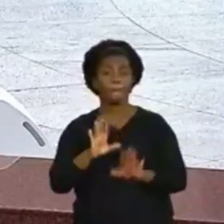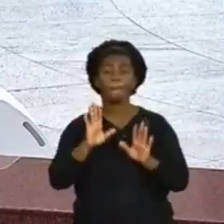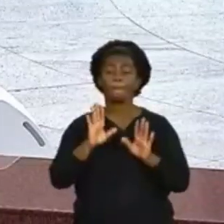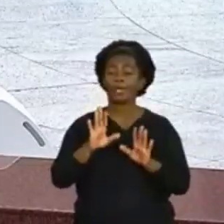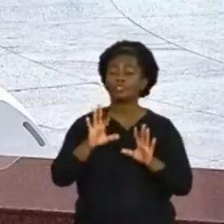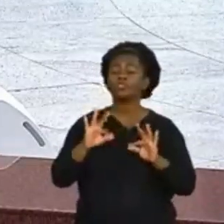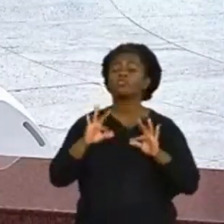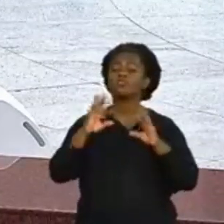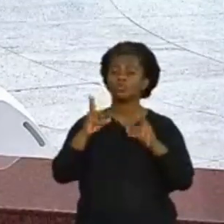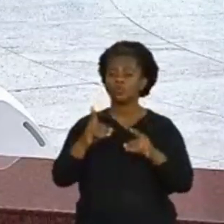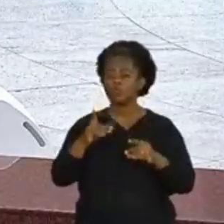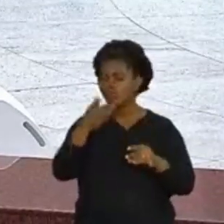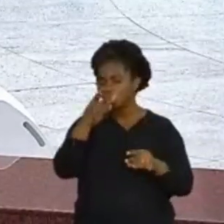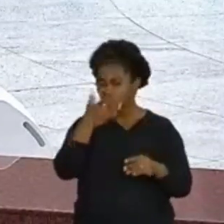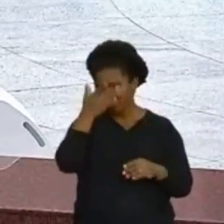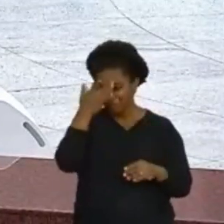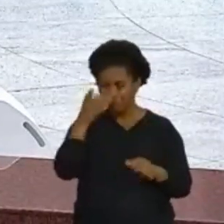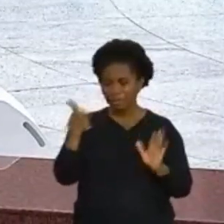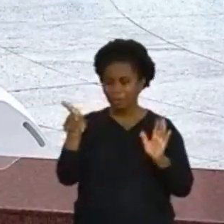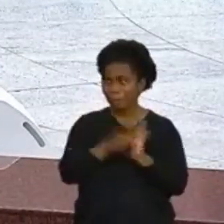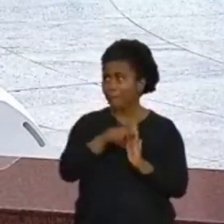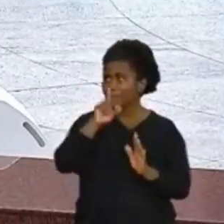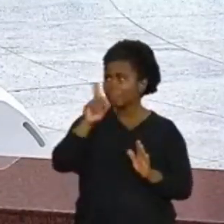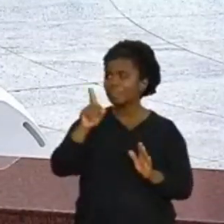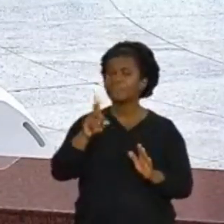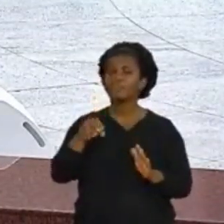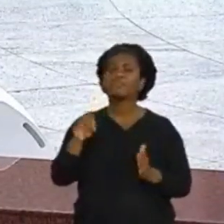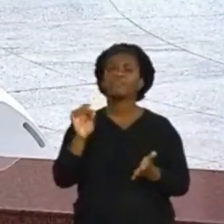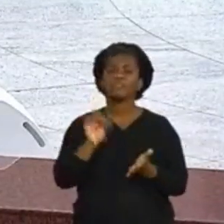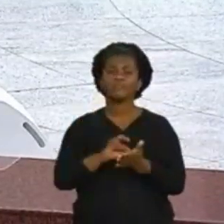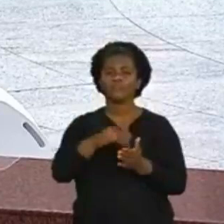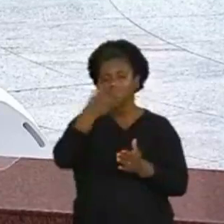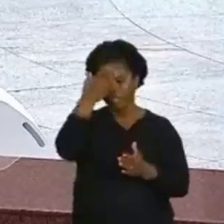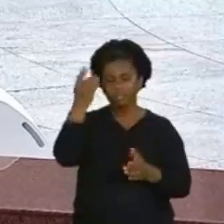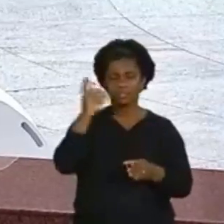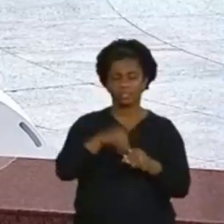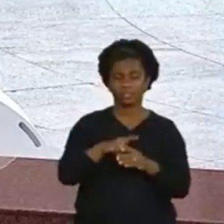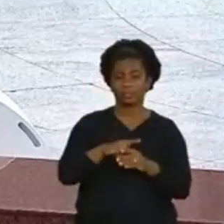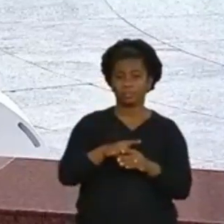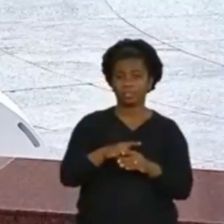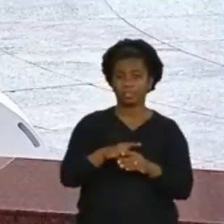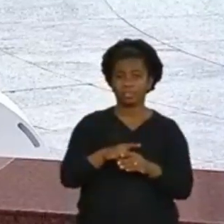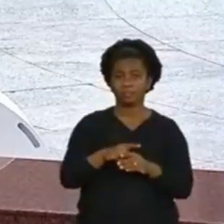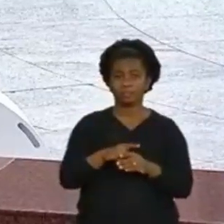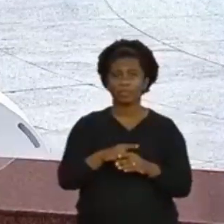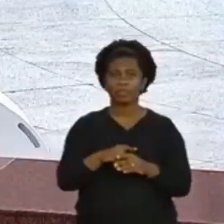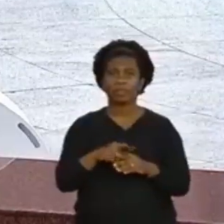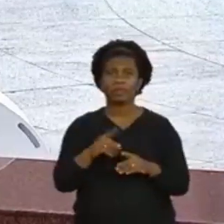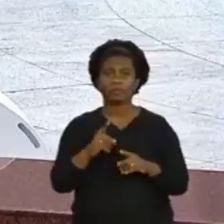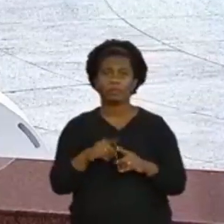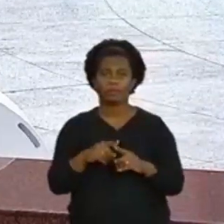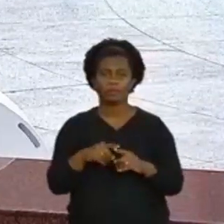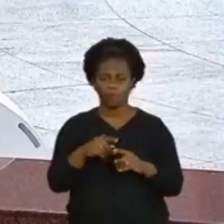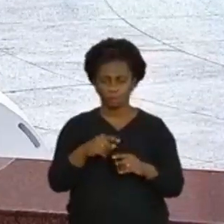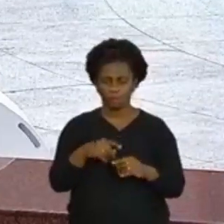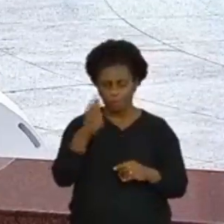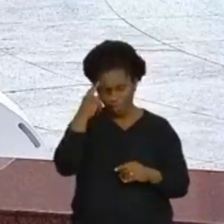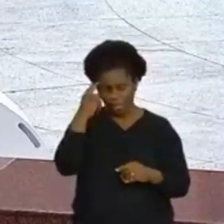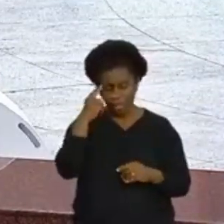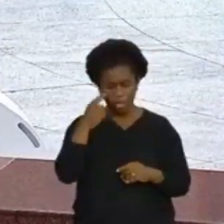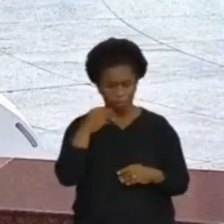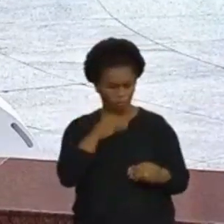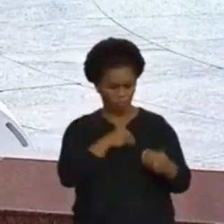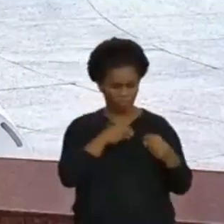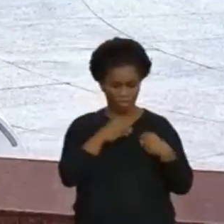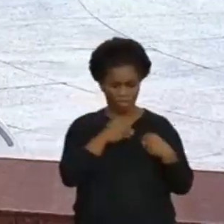porque quem é de Deus tem Deus em primeiro lugar, na sua frente. Eu não vou pecar, sabe por quê? Porque eu não vou ferir Deus, eu não vou